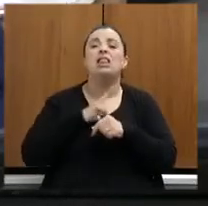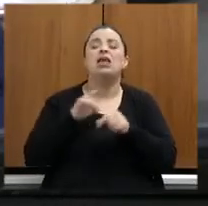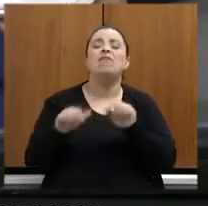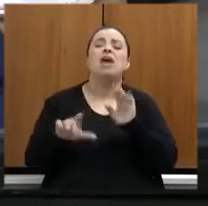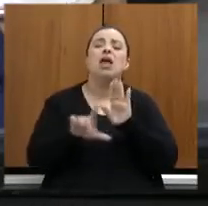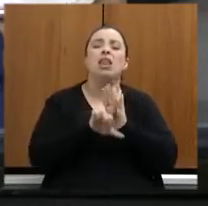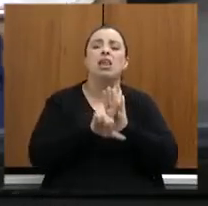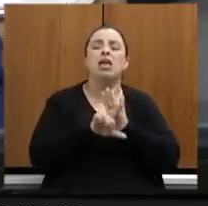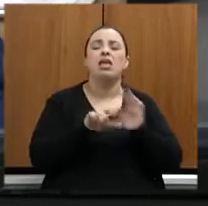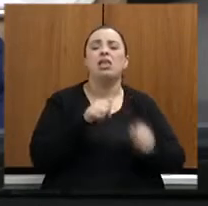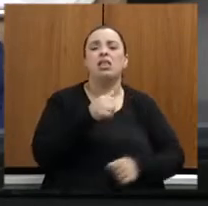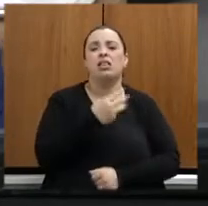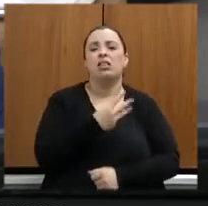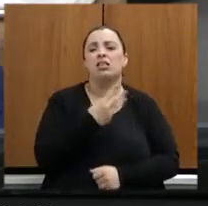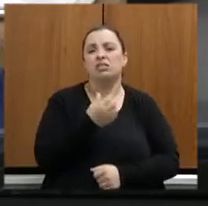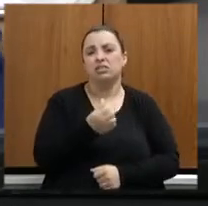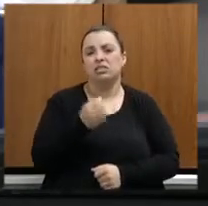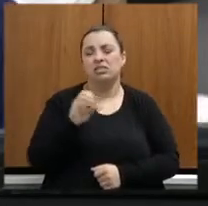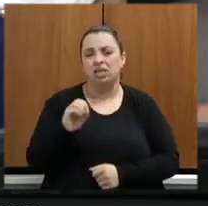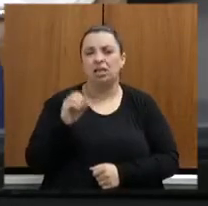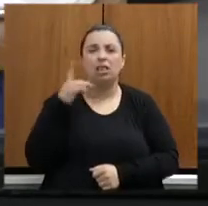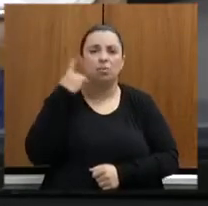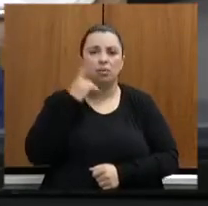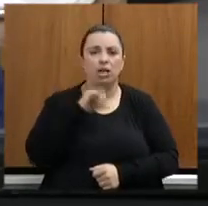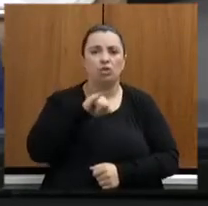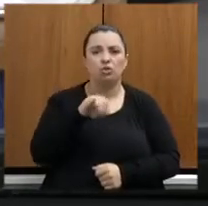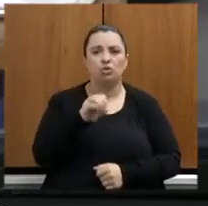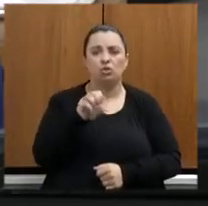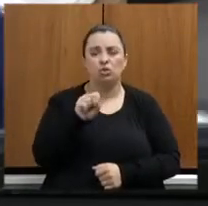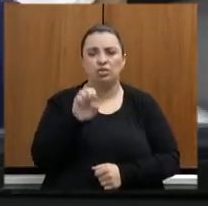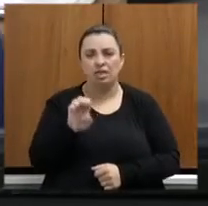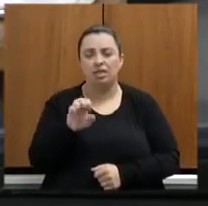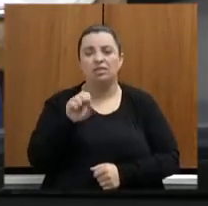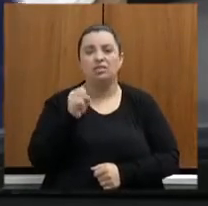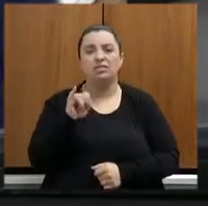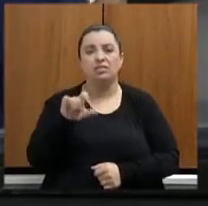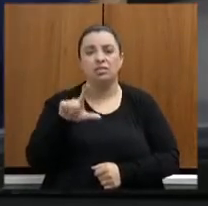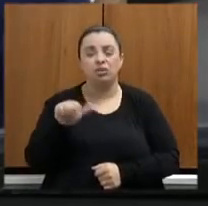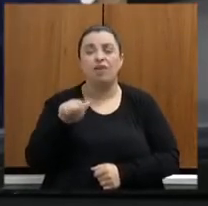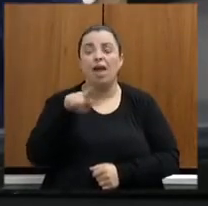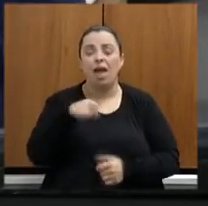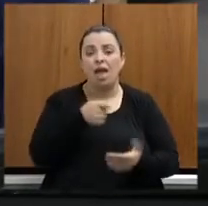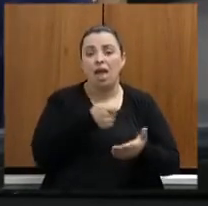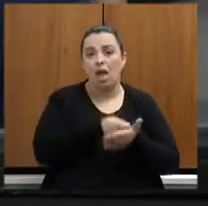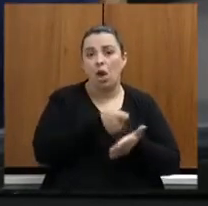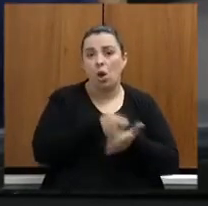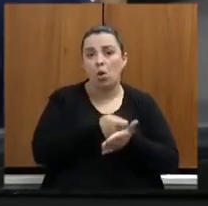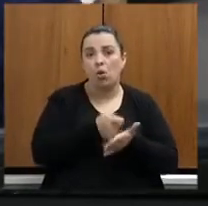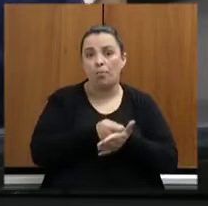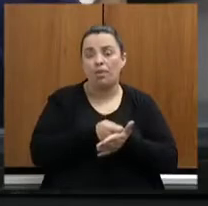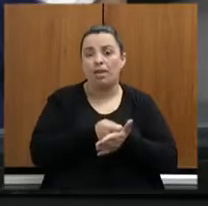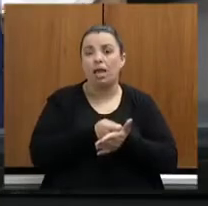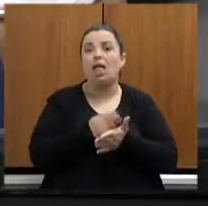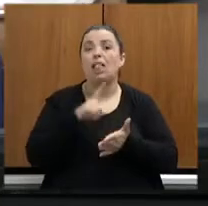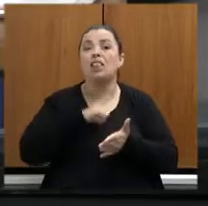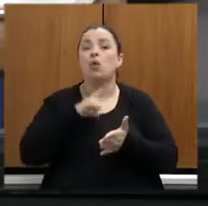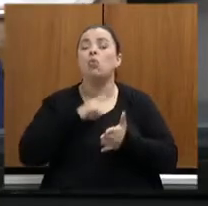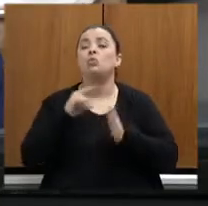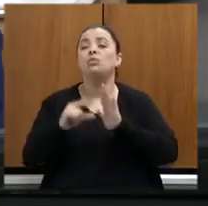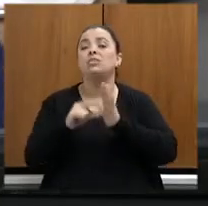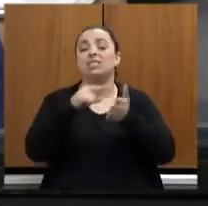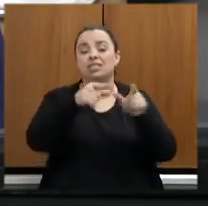ela colocou essa obrigatoriedade de certificar a lei de defesa sanitária